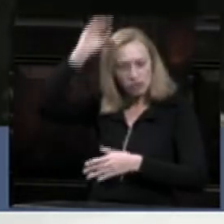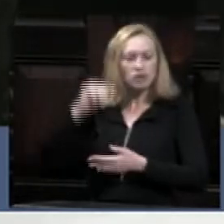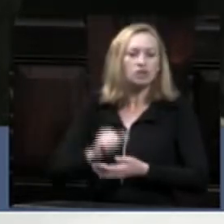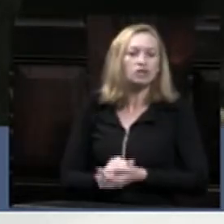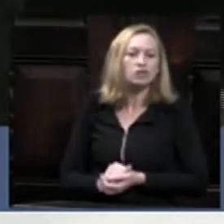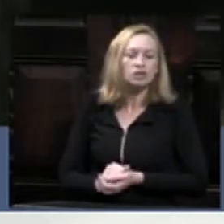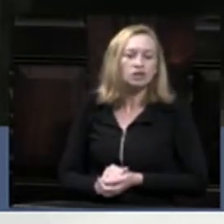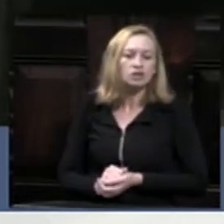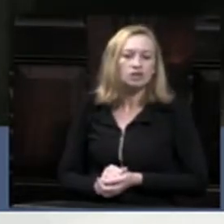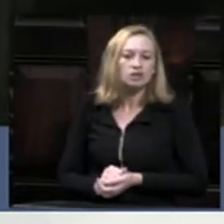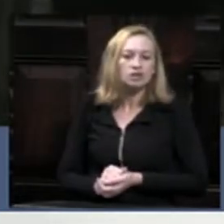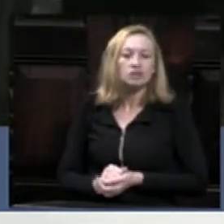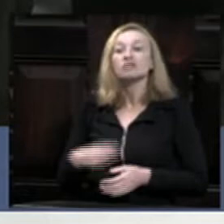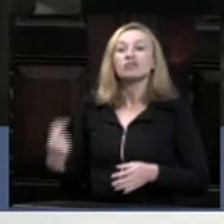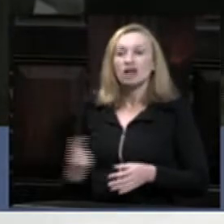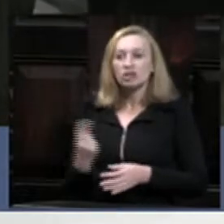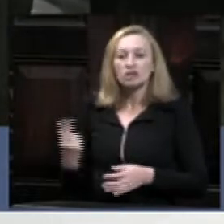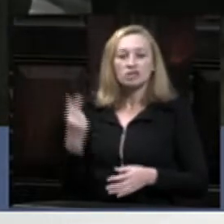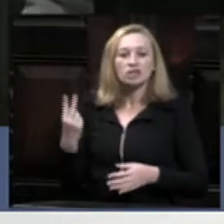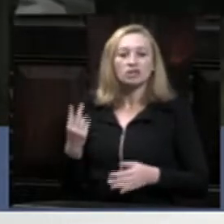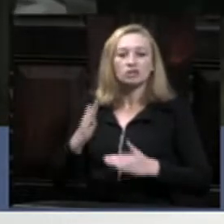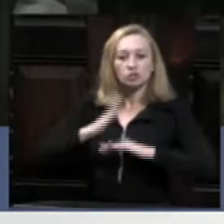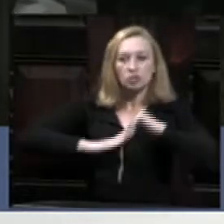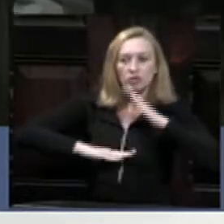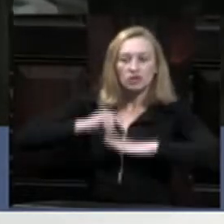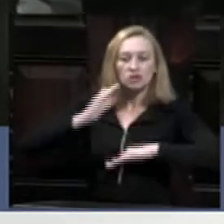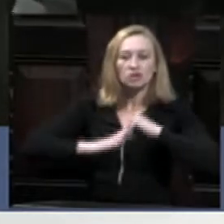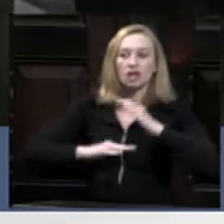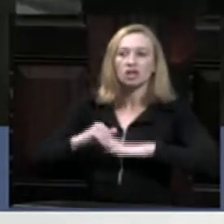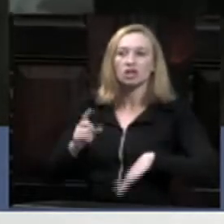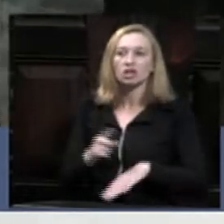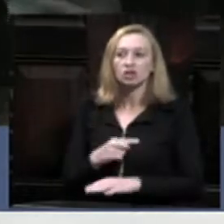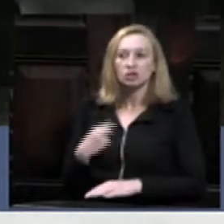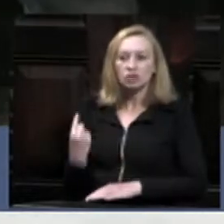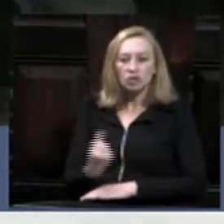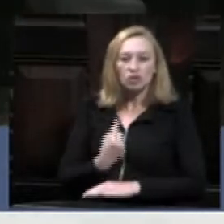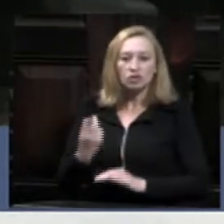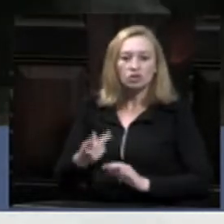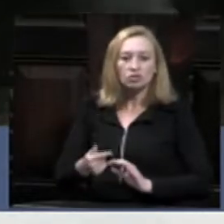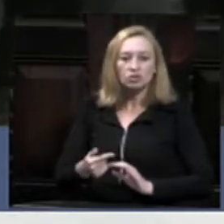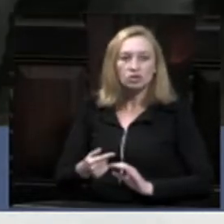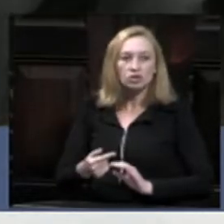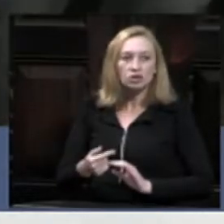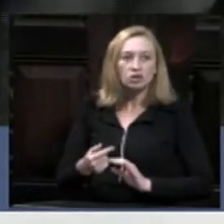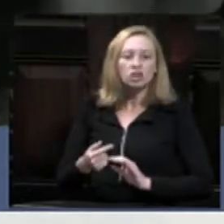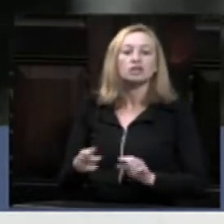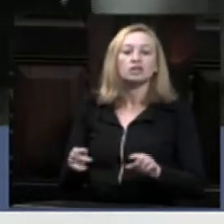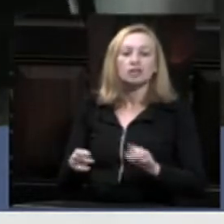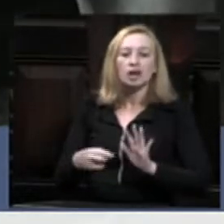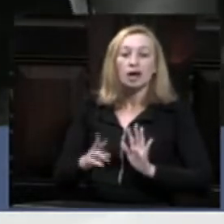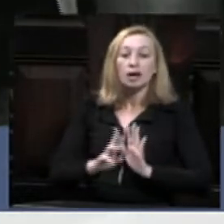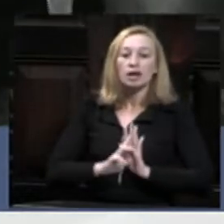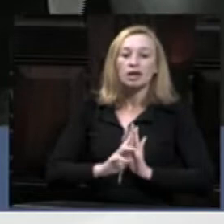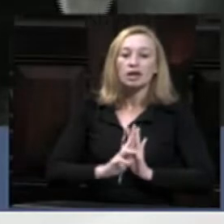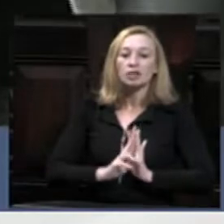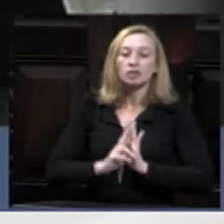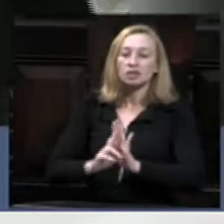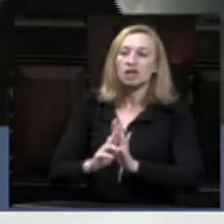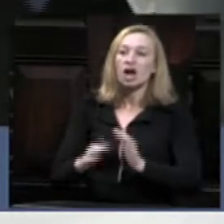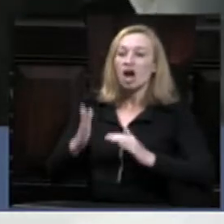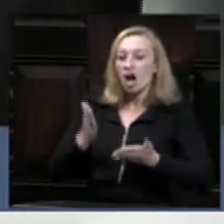qualificando esses profissionais. Nós colocamos algumas emendas pensando